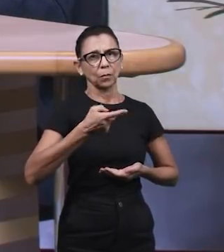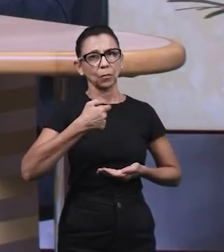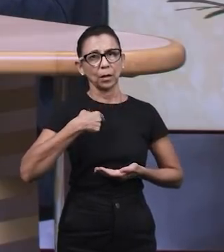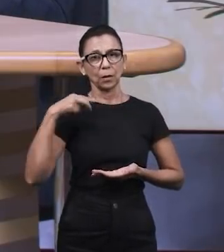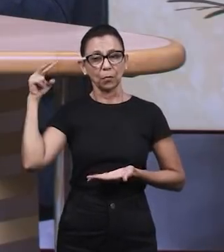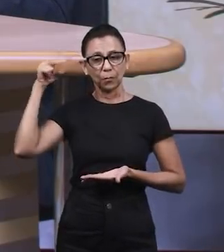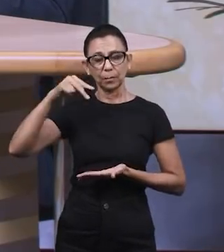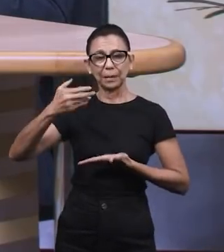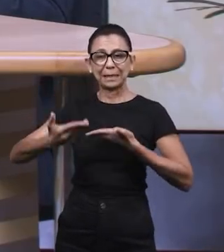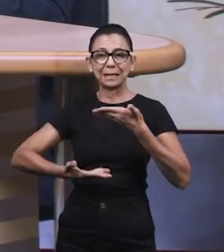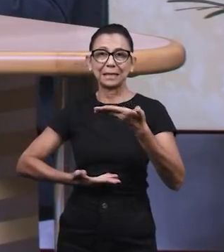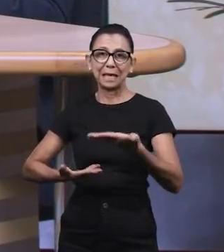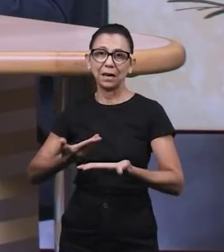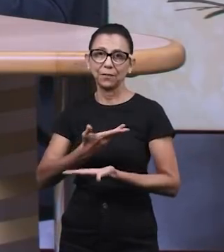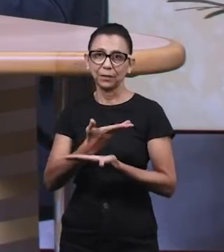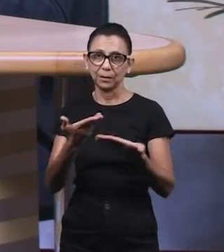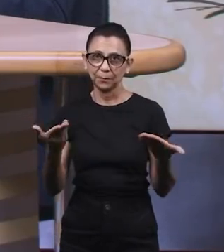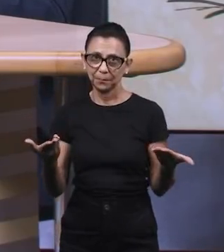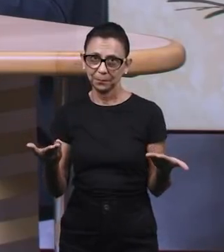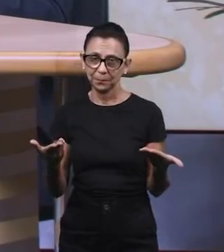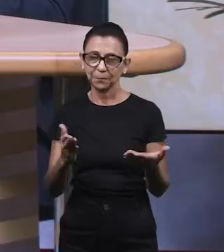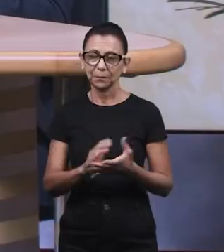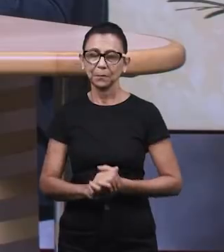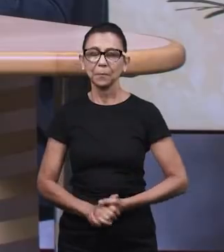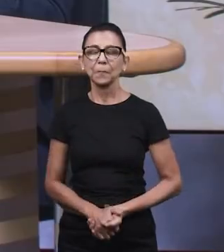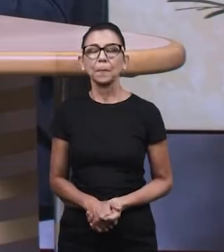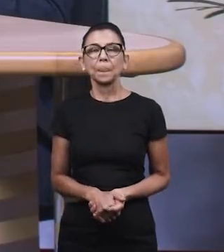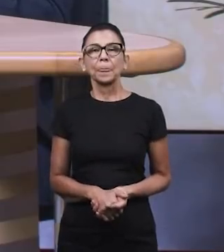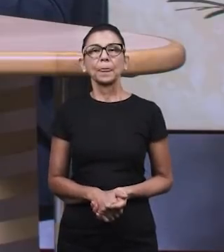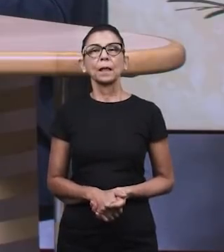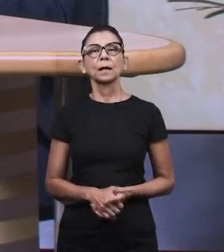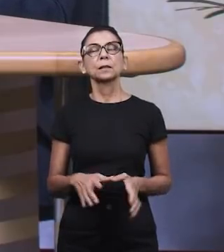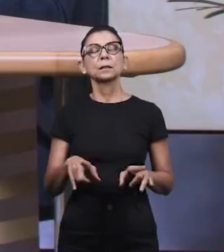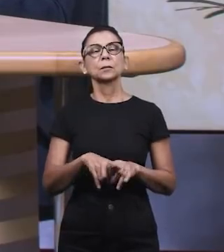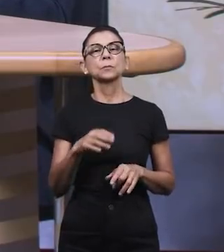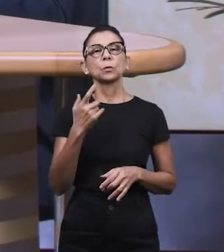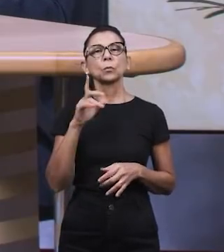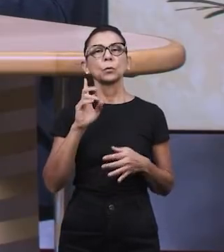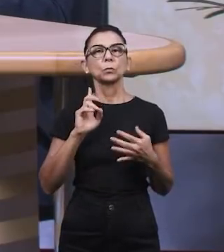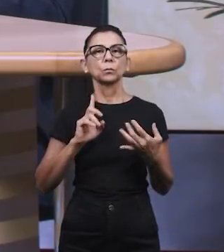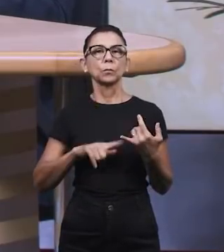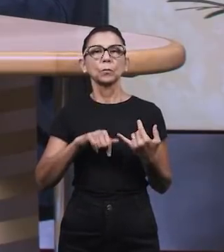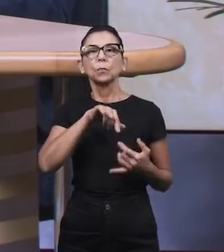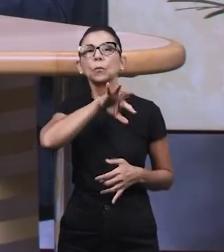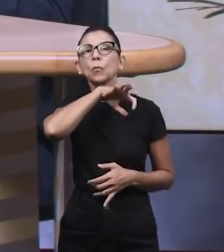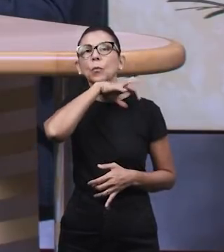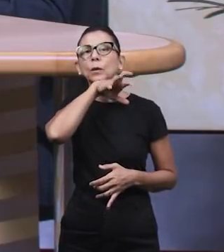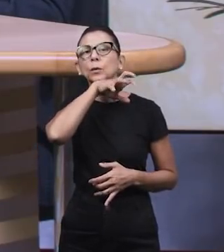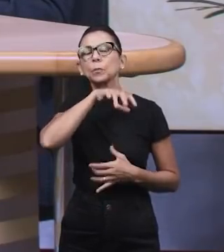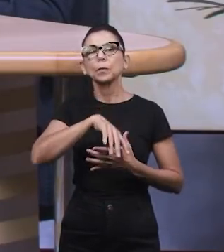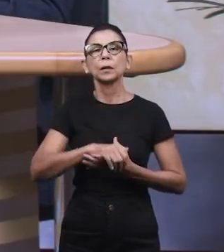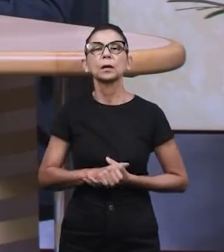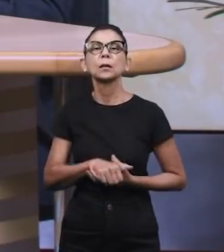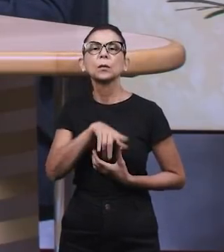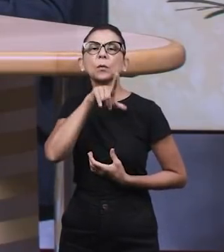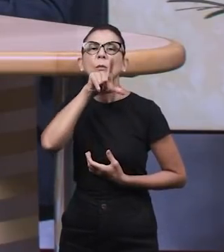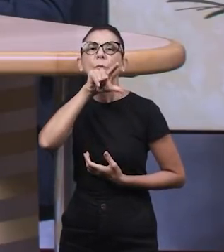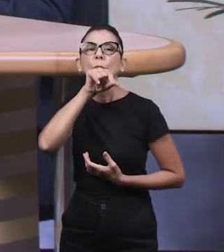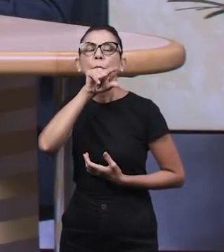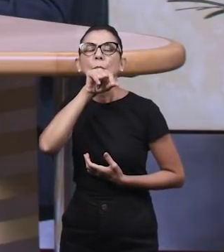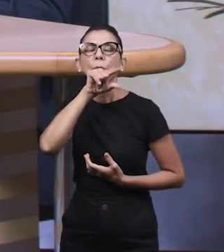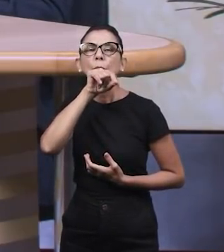Então, é Jesus o servo, aquele que veio para servir. Outro animal também, no caso uma ave, né? Você pega a rola,